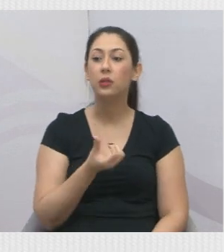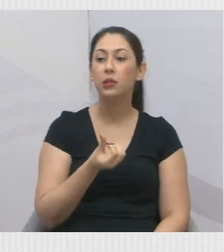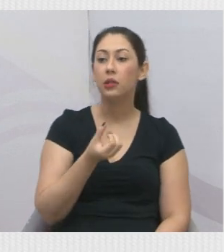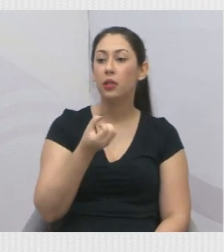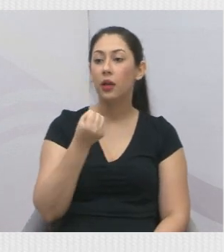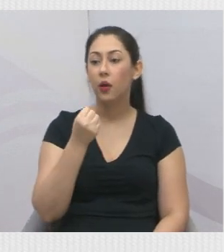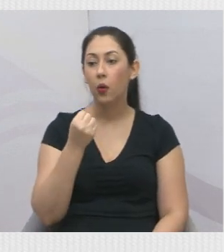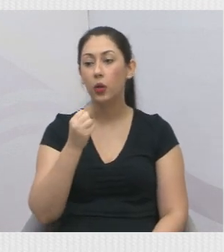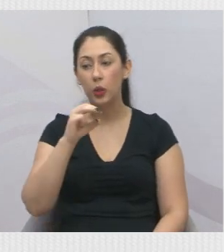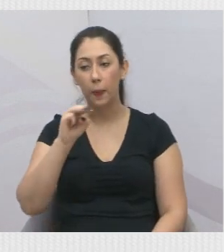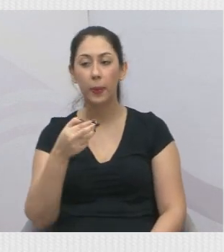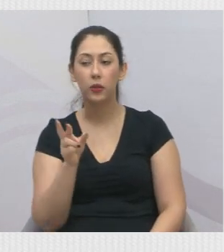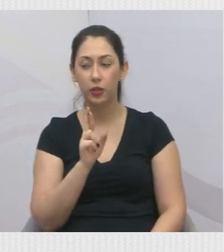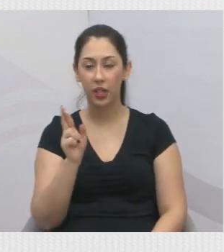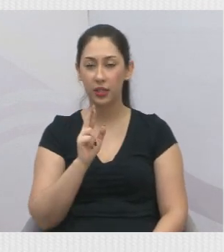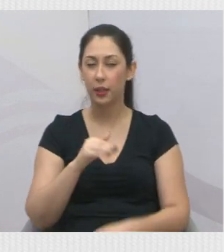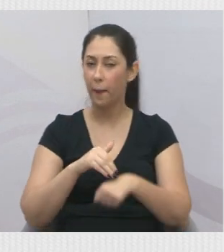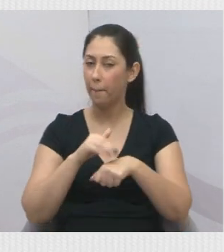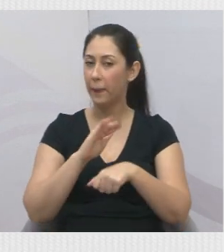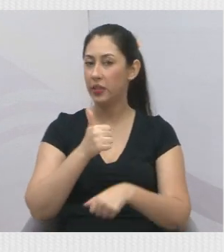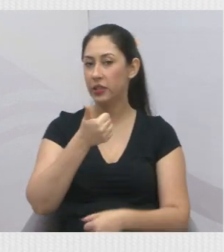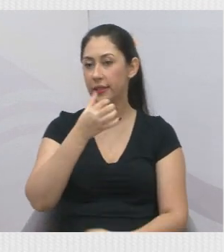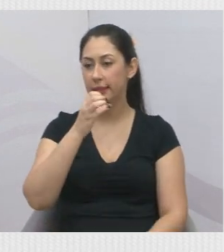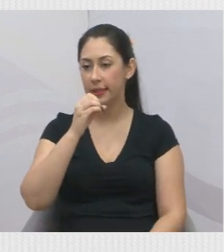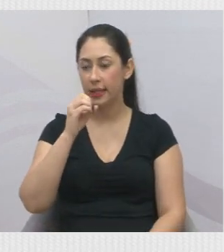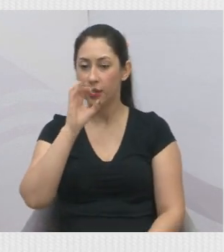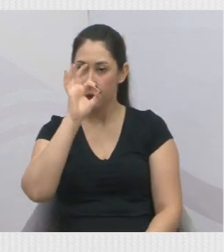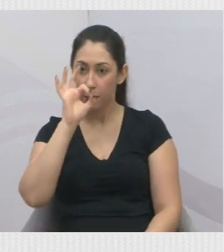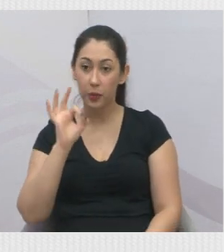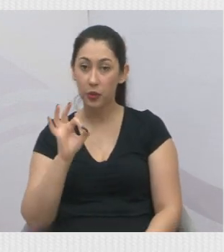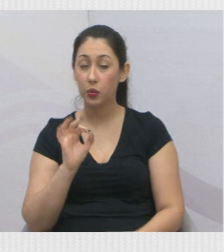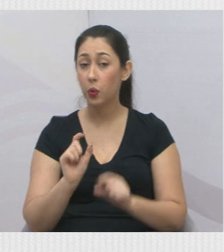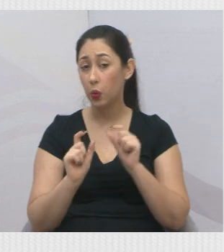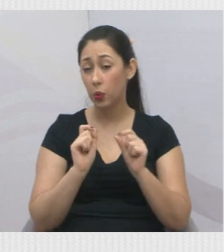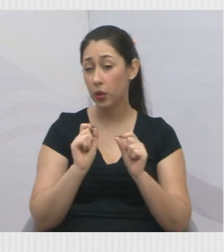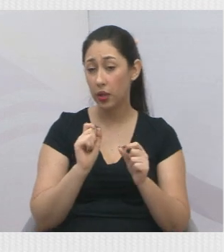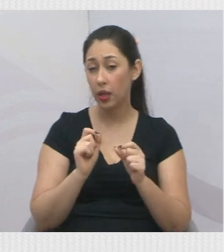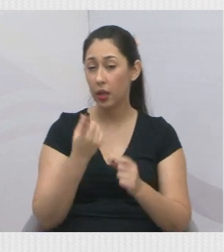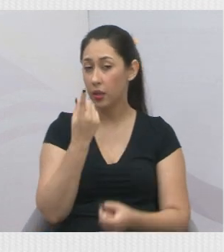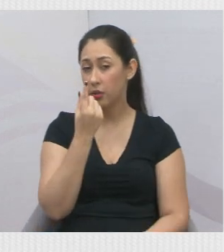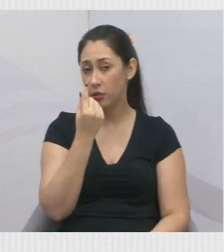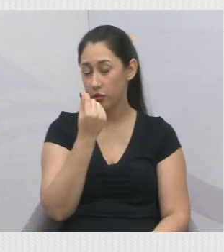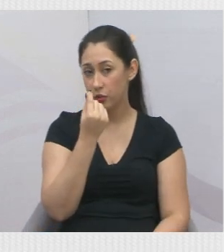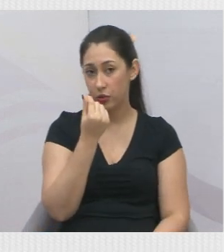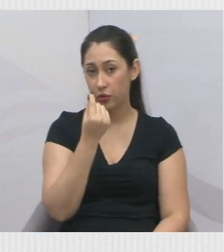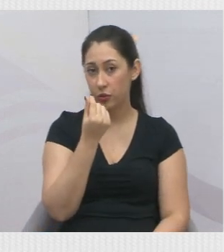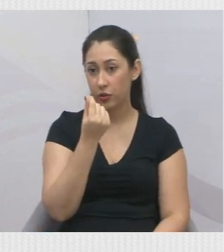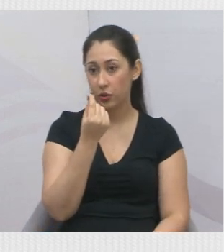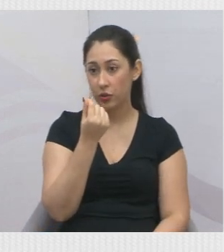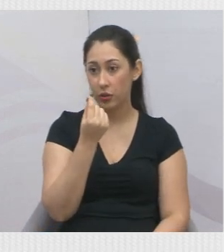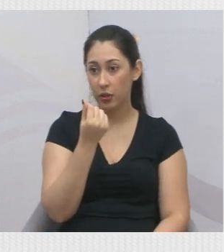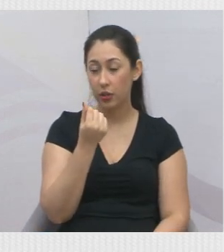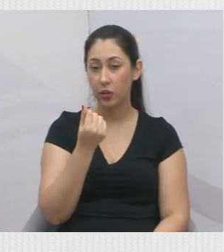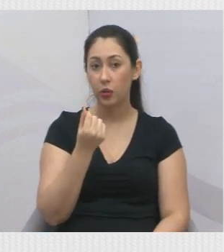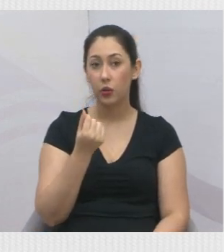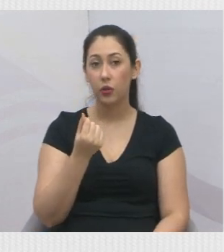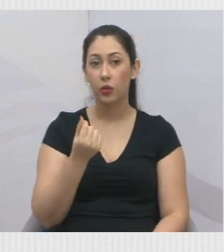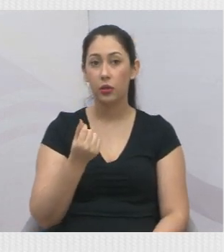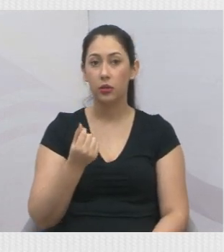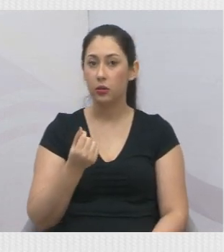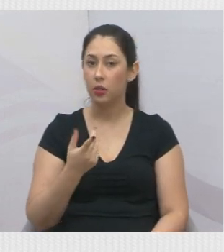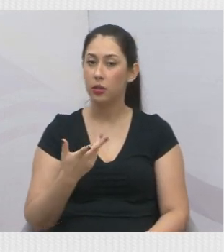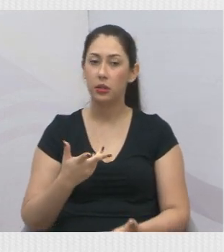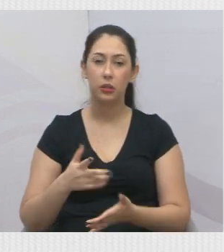R$ 68.076.000, atingindo a meta de 102%. Essa intra-orçamentária são as receitas que transitam entre as fundações e